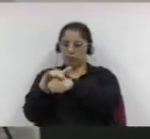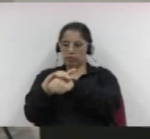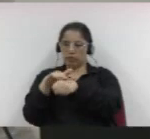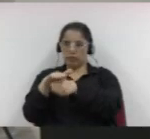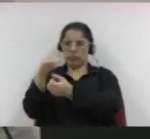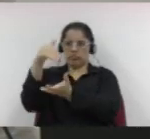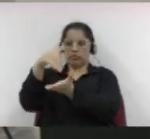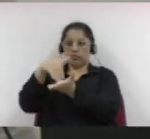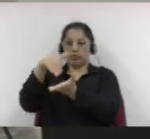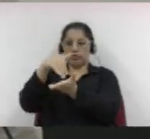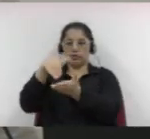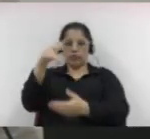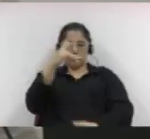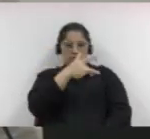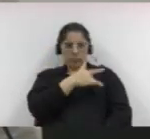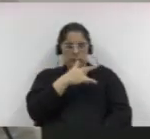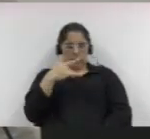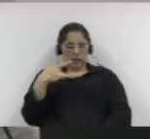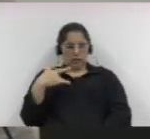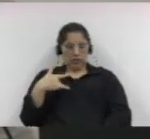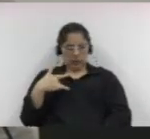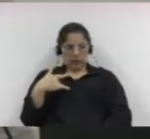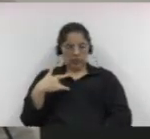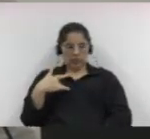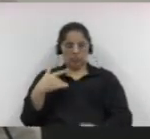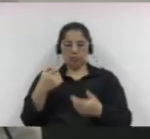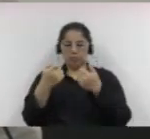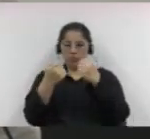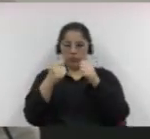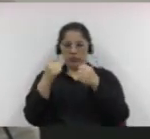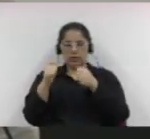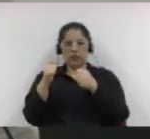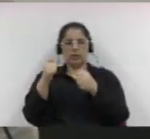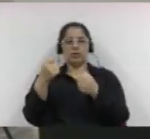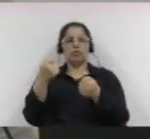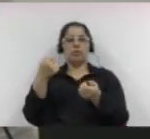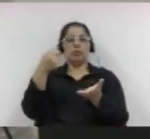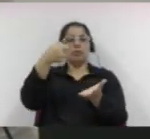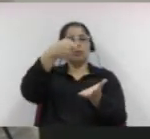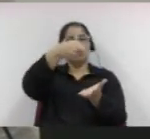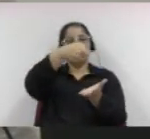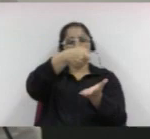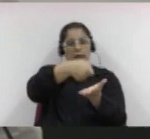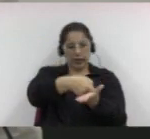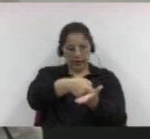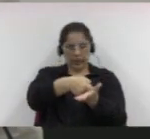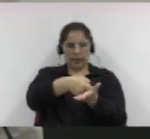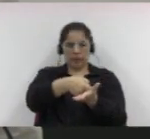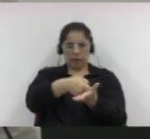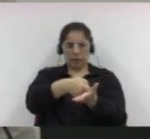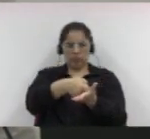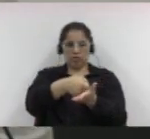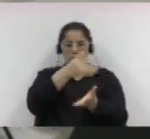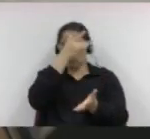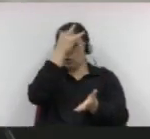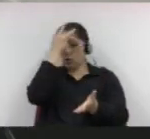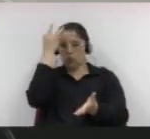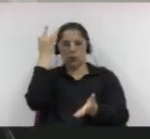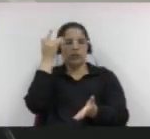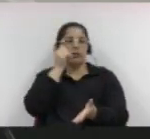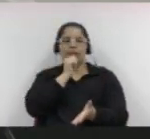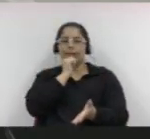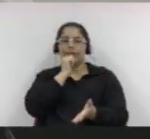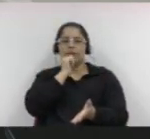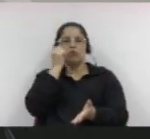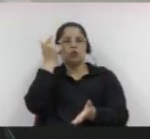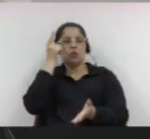providências cabíveis de mandar contratar consultas para essas pessoas que realmente não foram assistidas e quem está tomando as providências